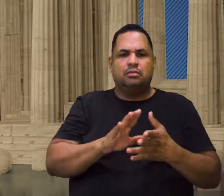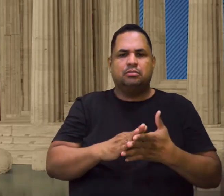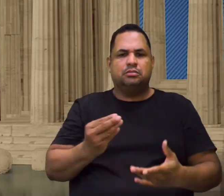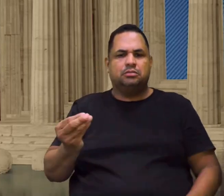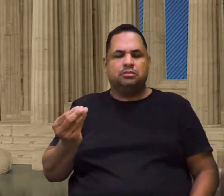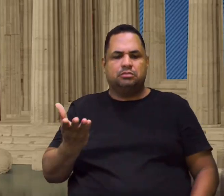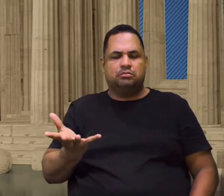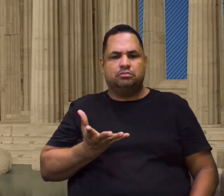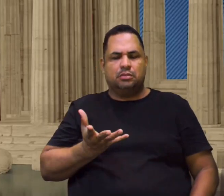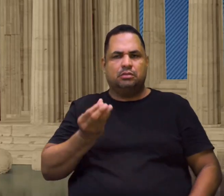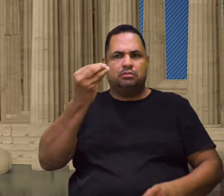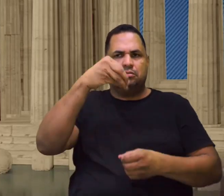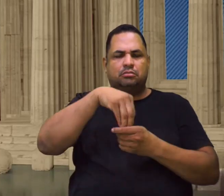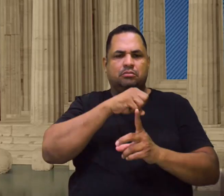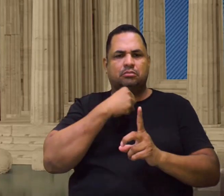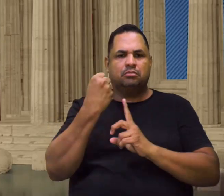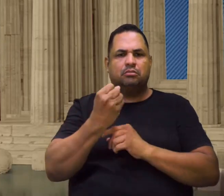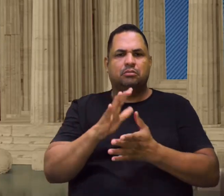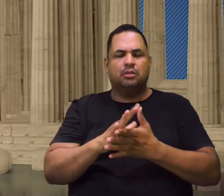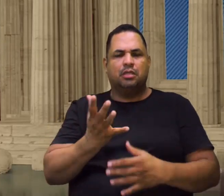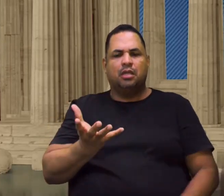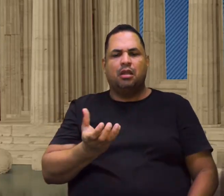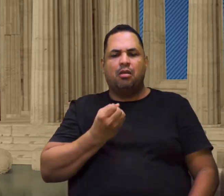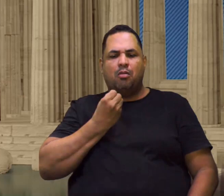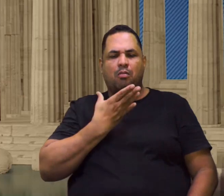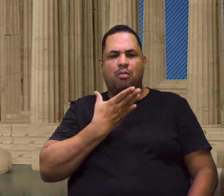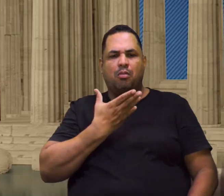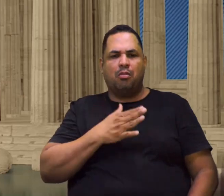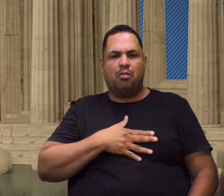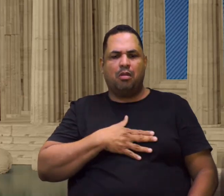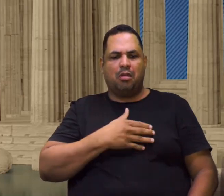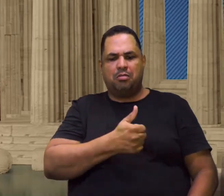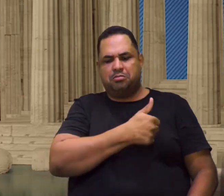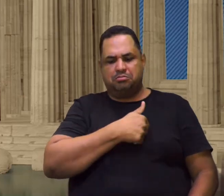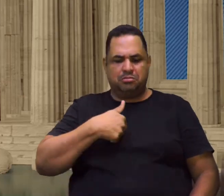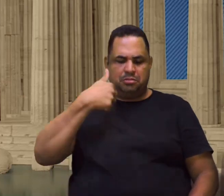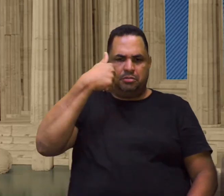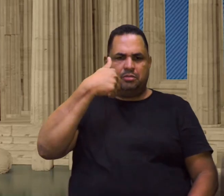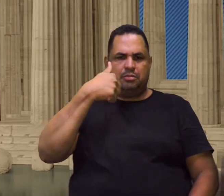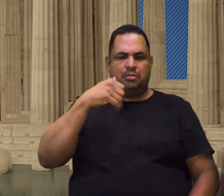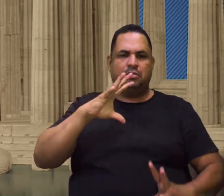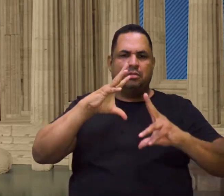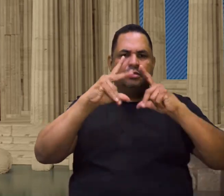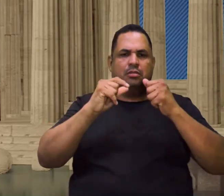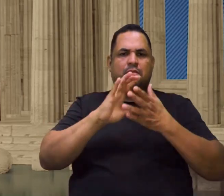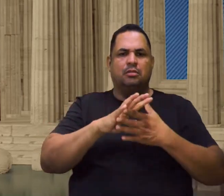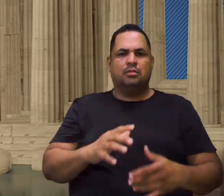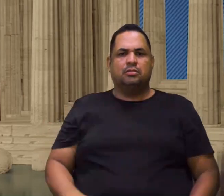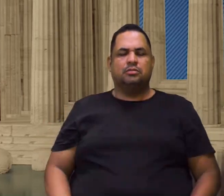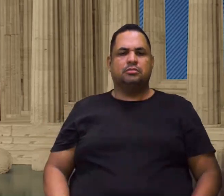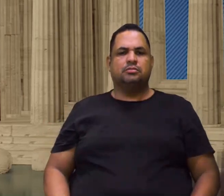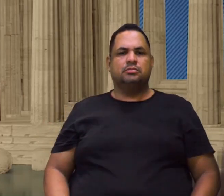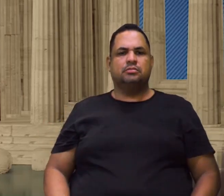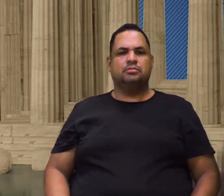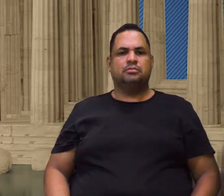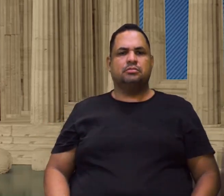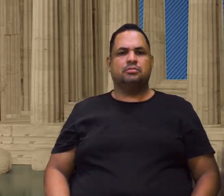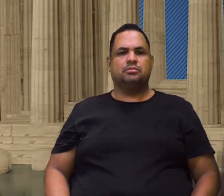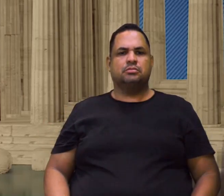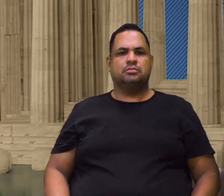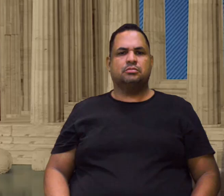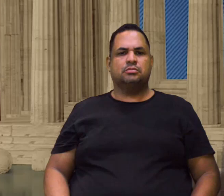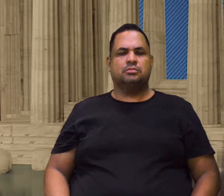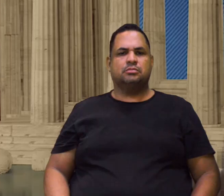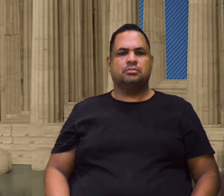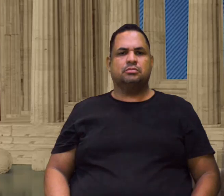da sociedade para querer o bem-estar e ela ser a primeira de todas, tirando o outro de lado, né? Com uma